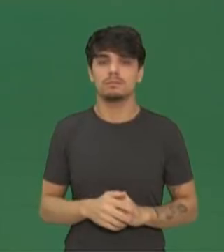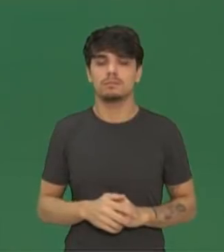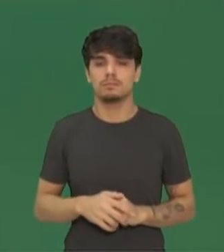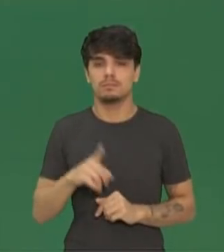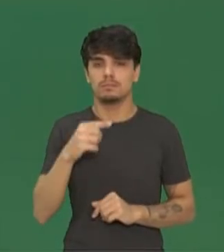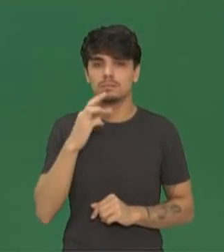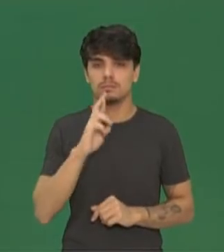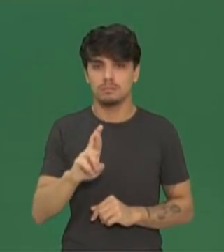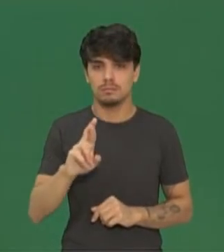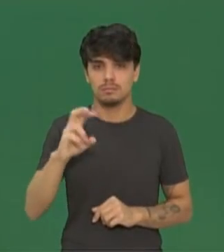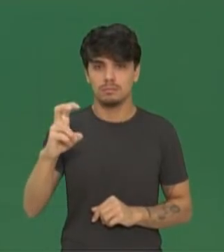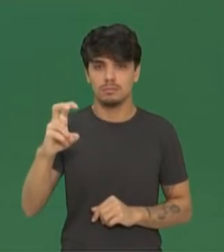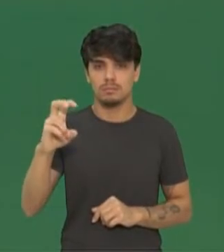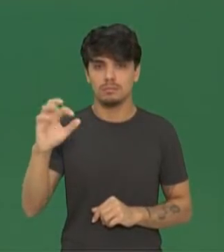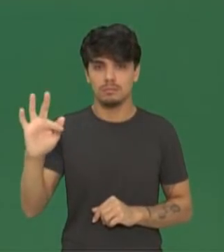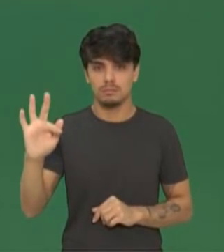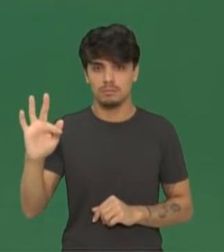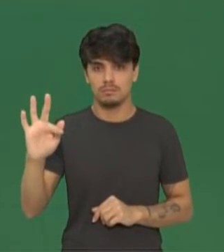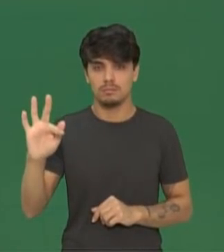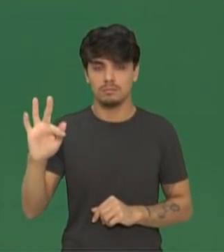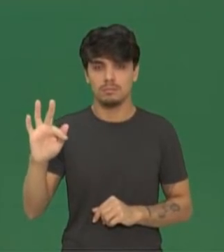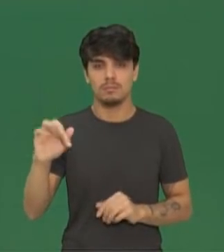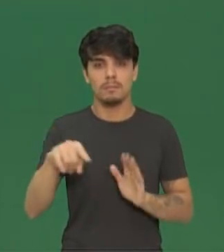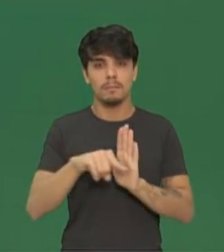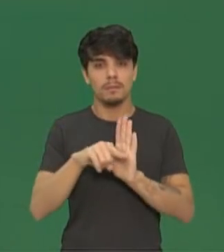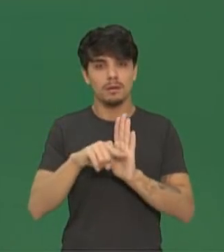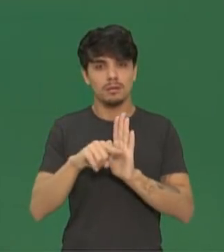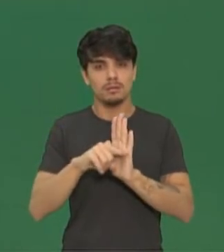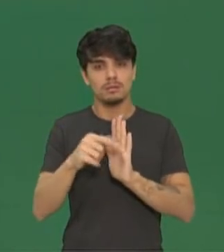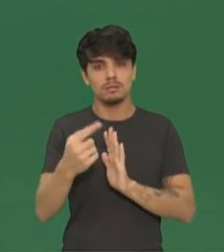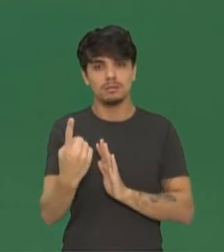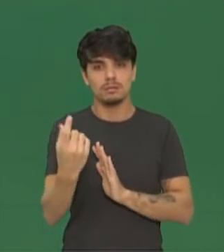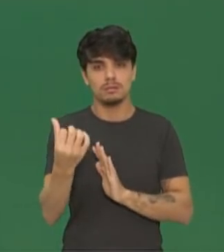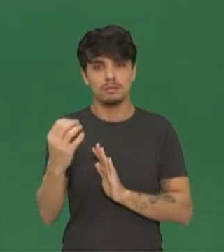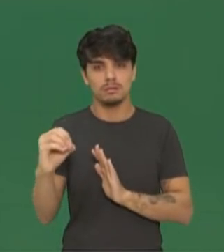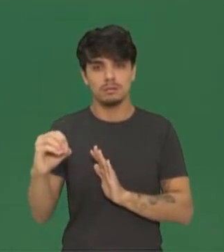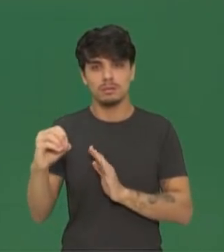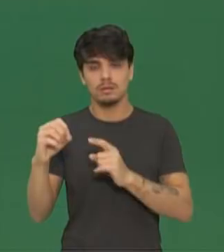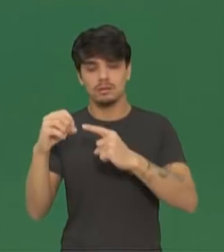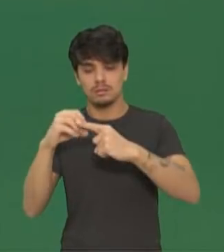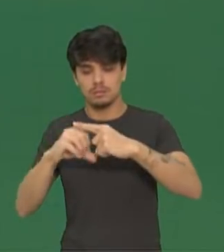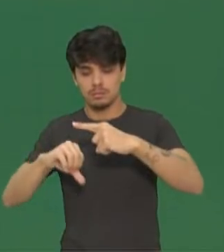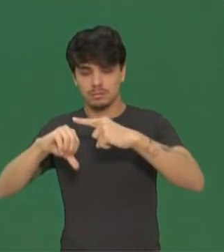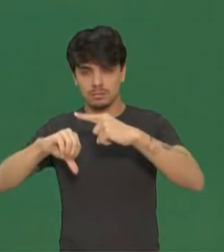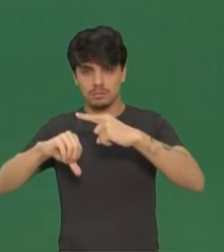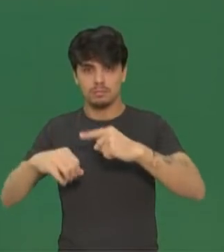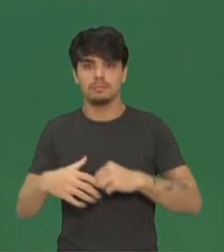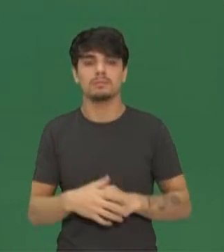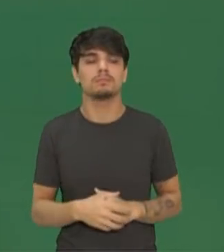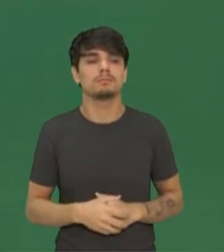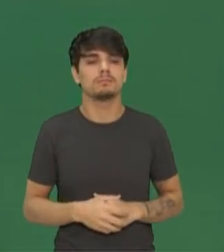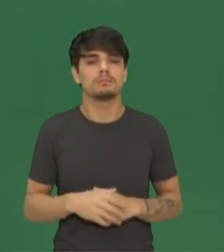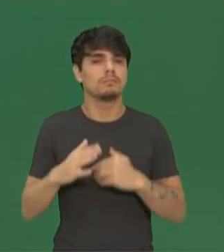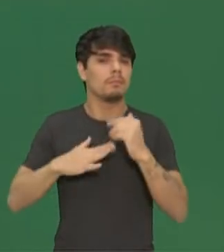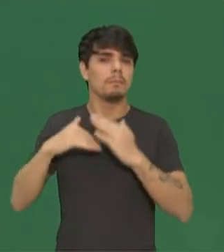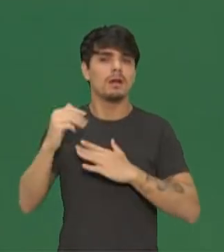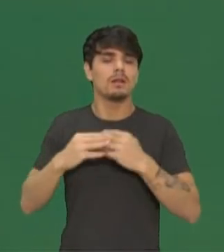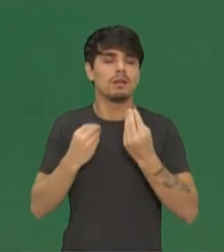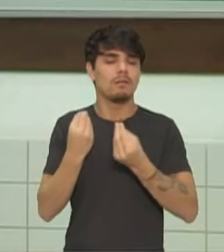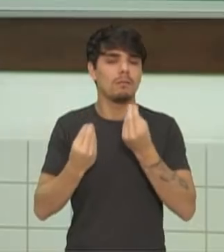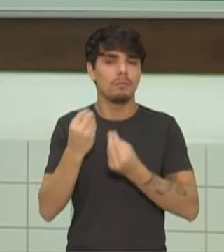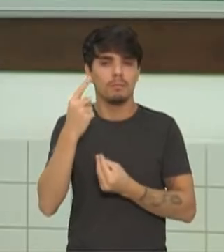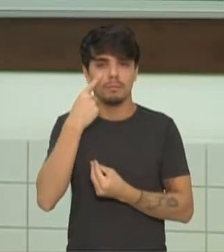é 5F menos 160 sobre 9. Isso, na prática, a gente já vai ver para que serve, tá